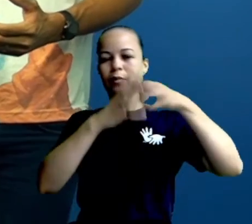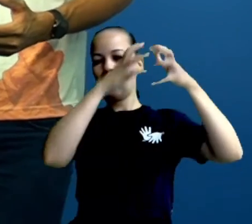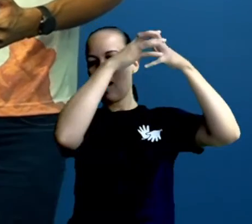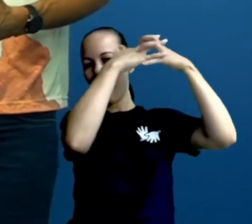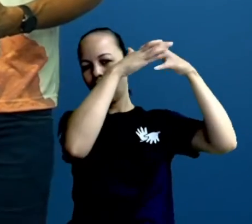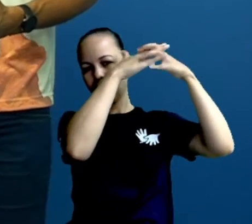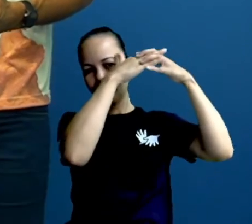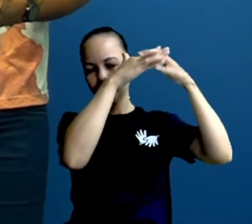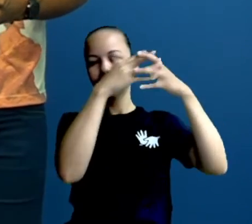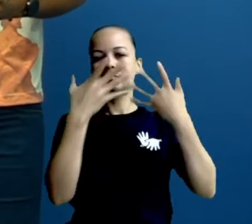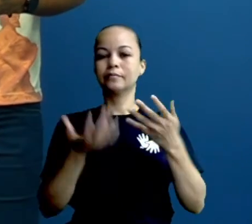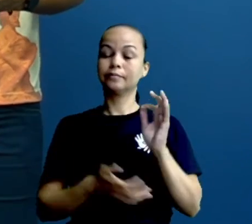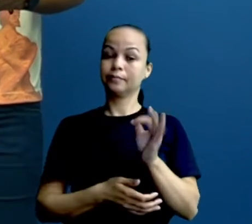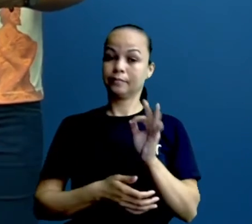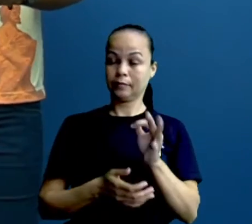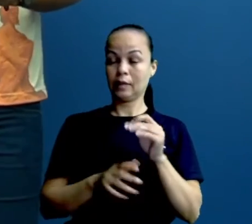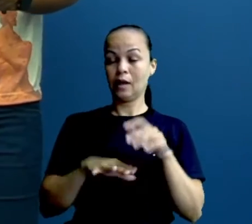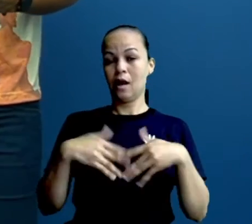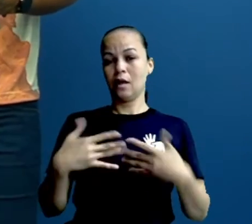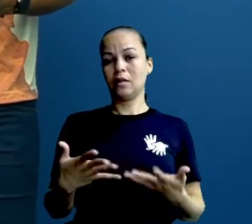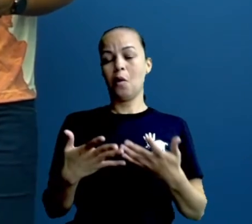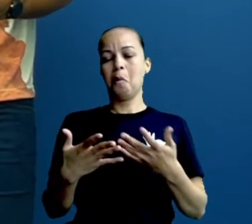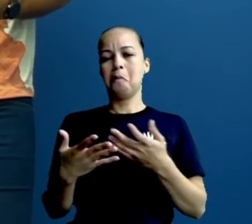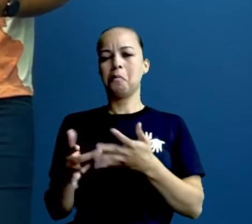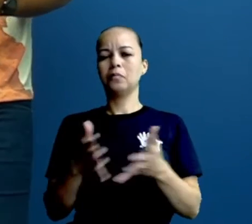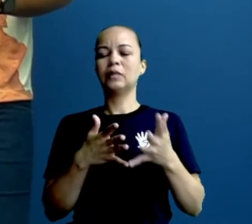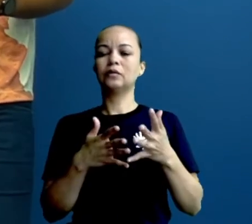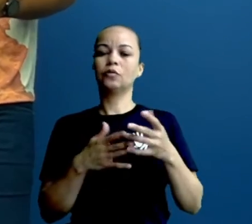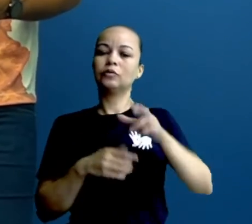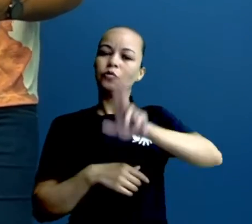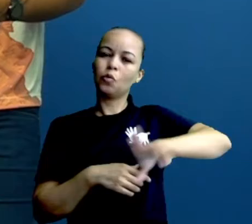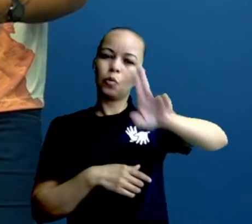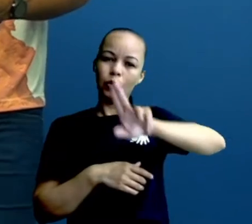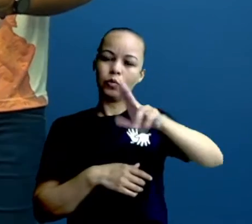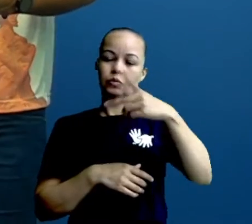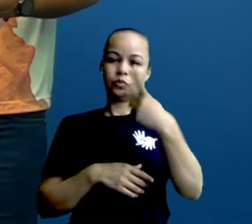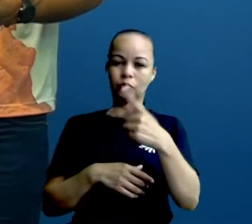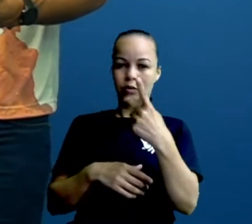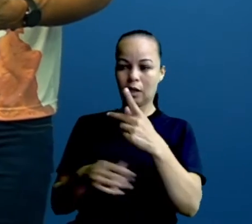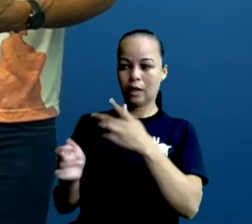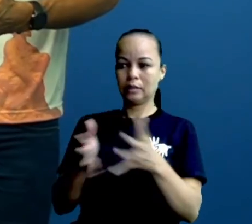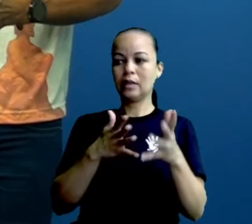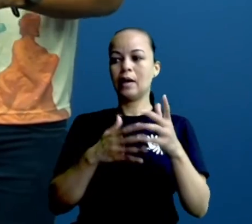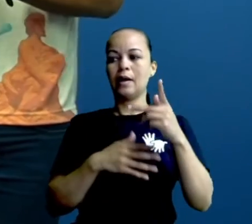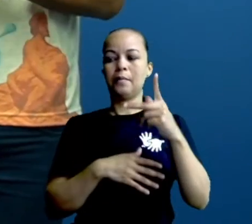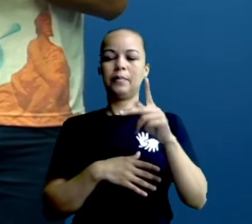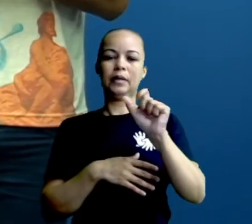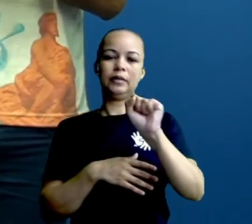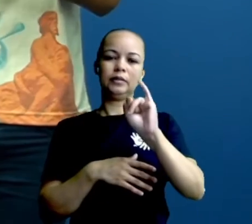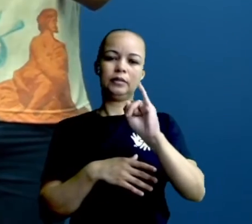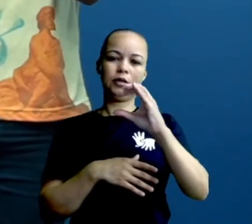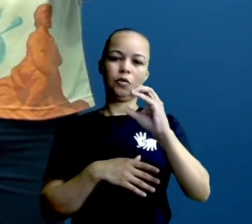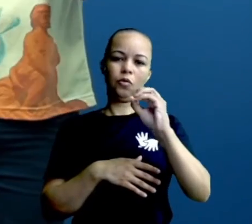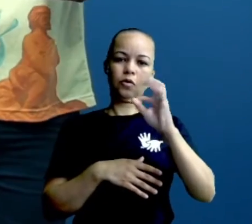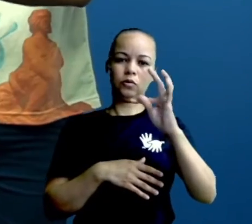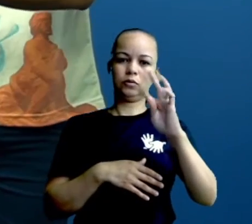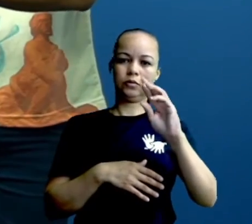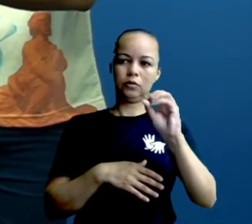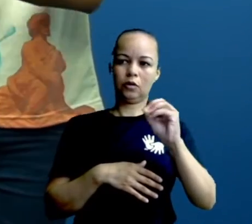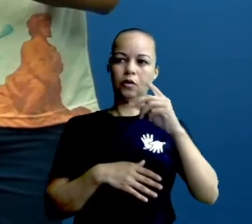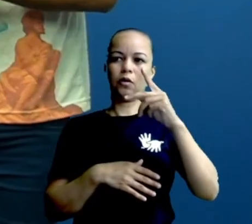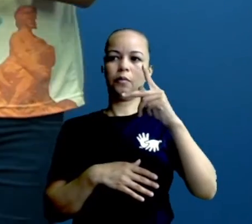nervoso central, tá certo? Portanto, quando a gente faz utilização dessas drogas psicotrópicas, elas vão ter uma